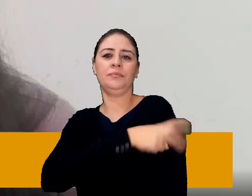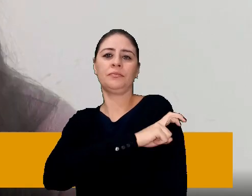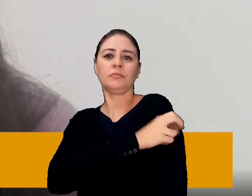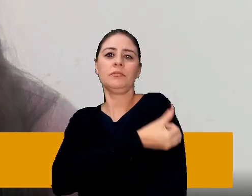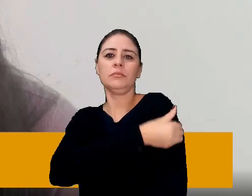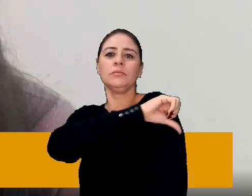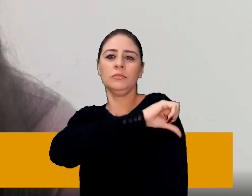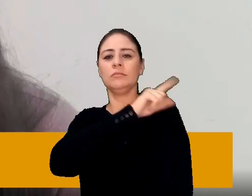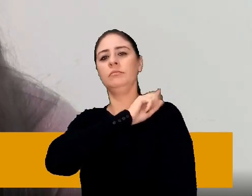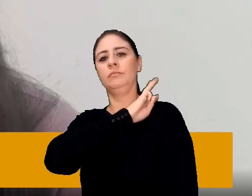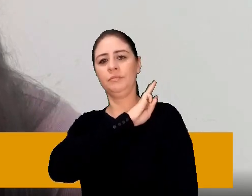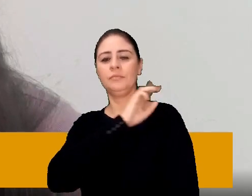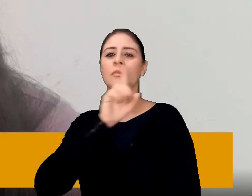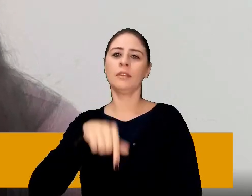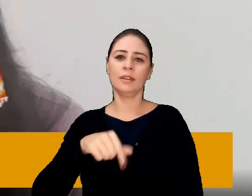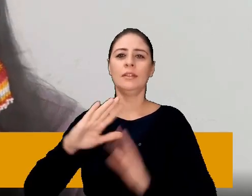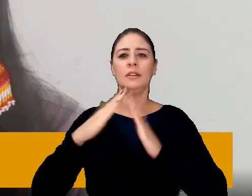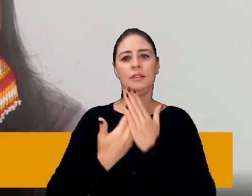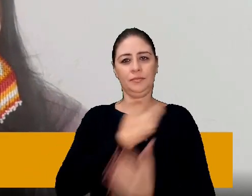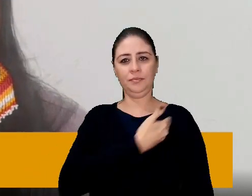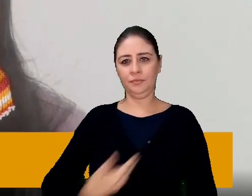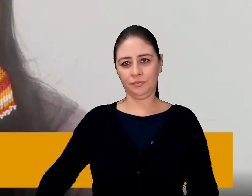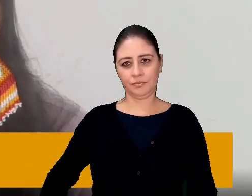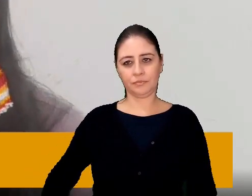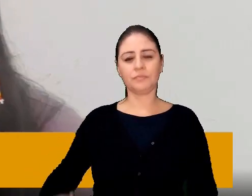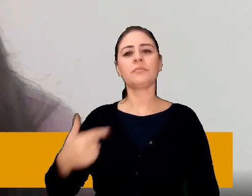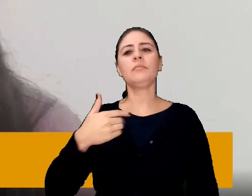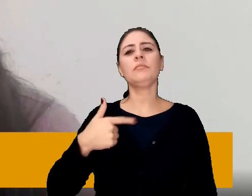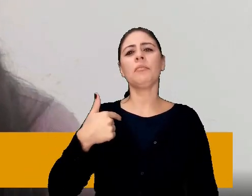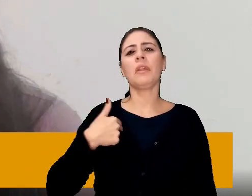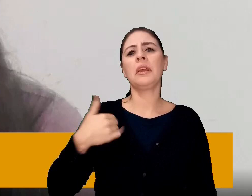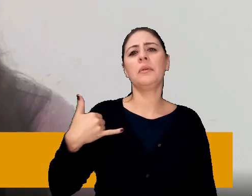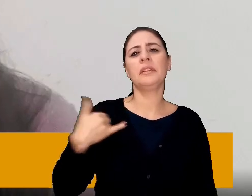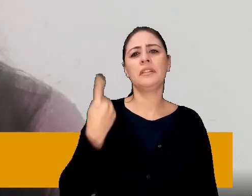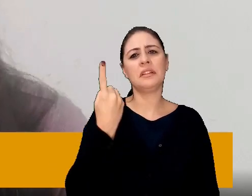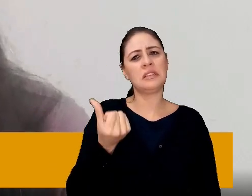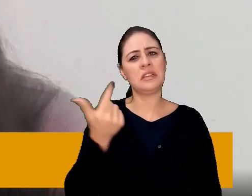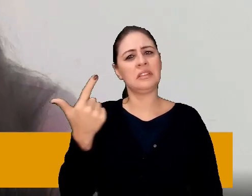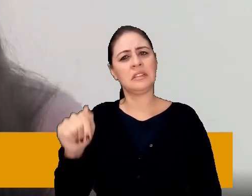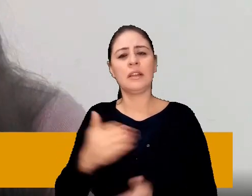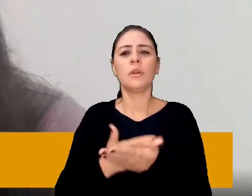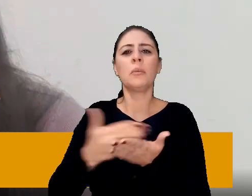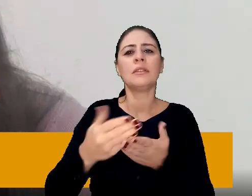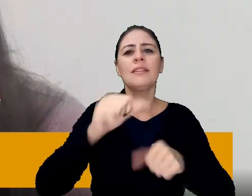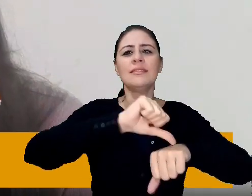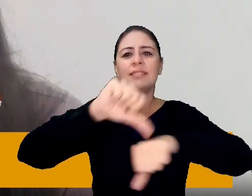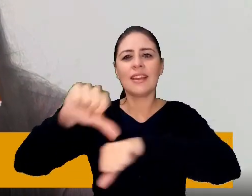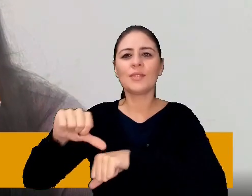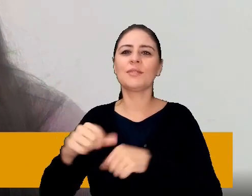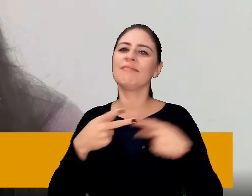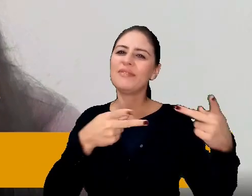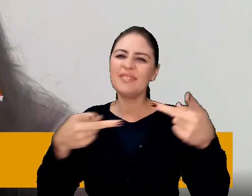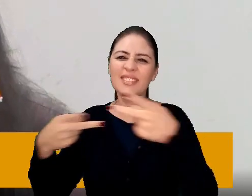pública. Aí, quando eu comecei, com os 16, 17 anos, comecei sozinha para o centro, encontrei alguns parentes